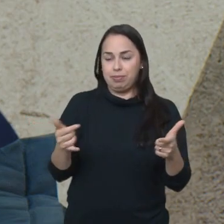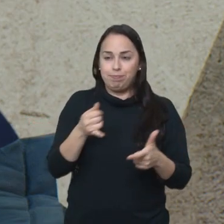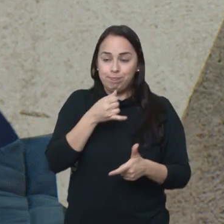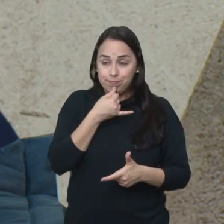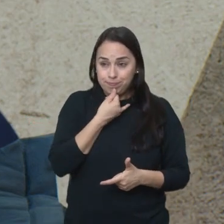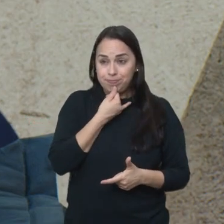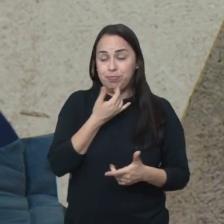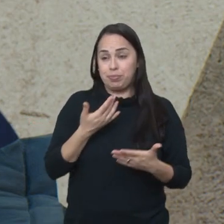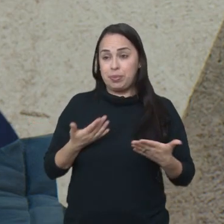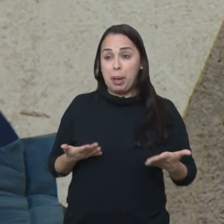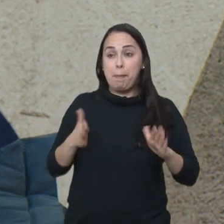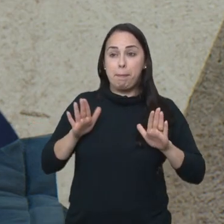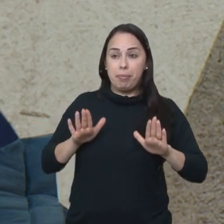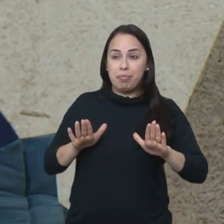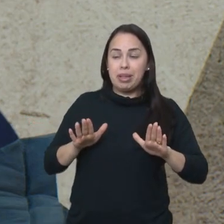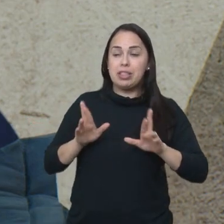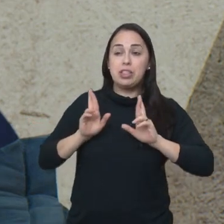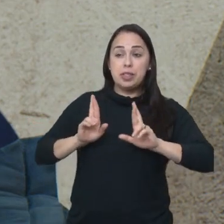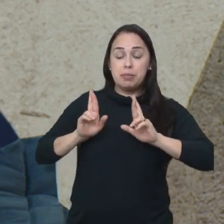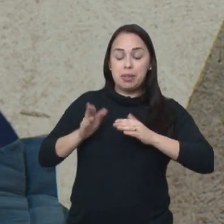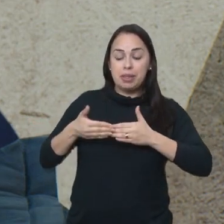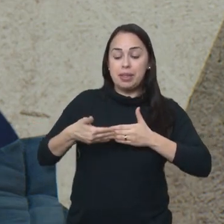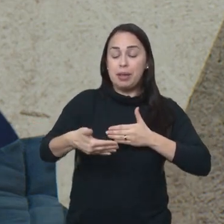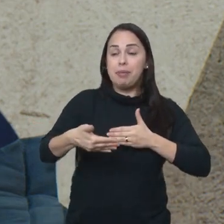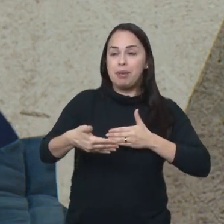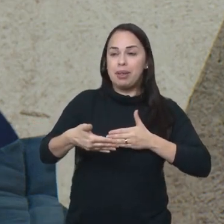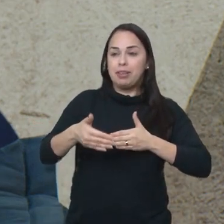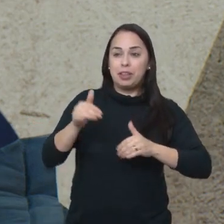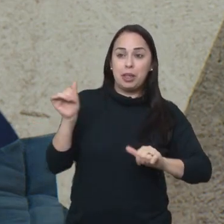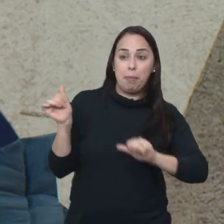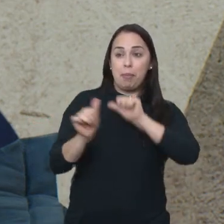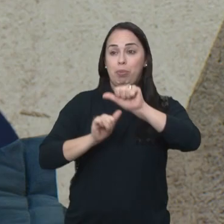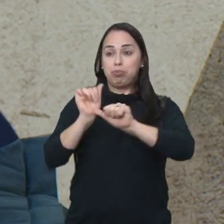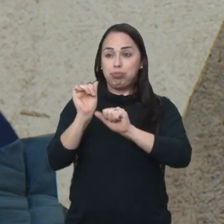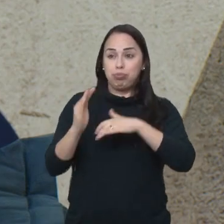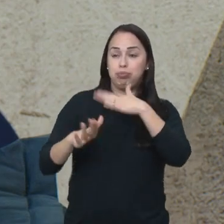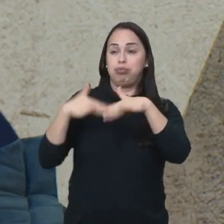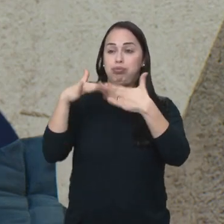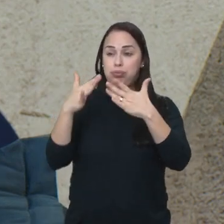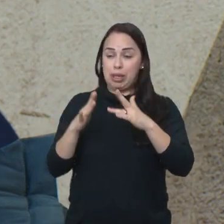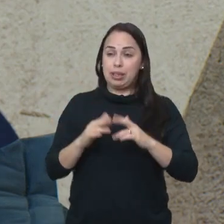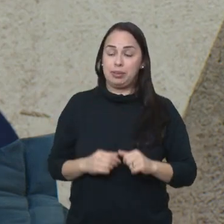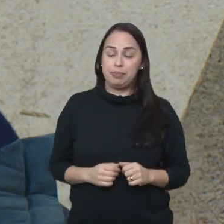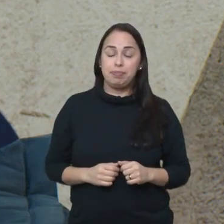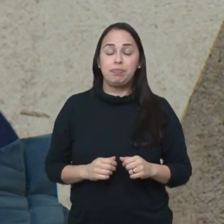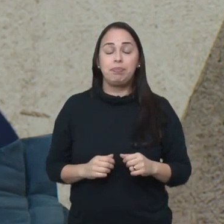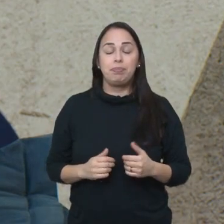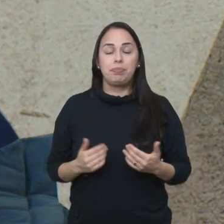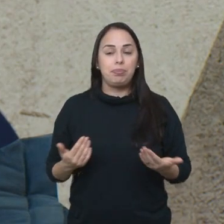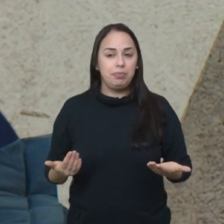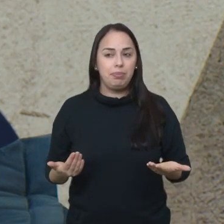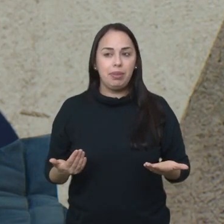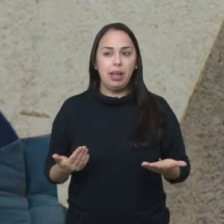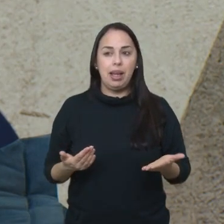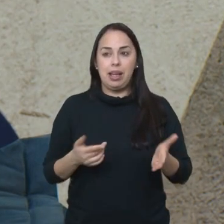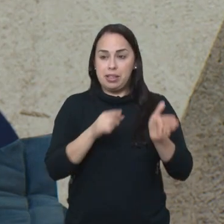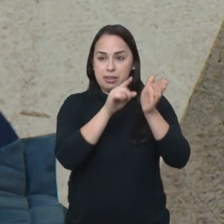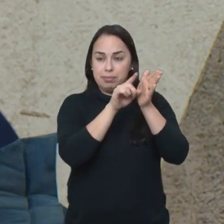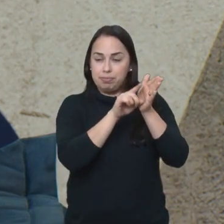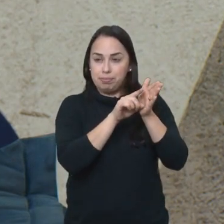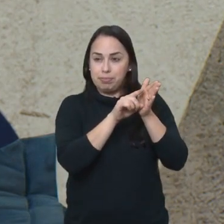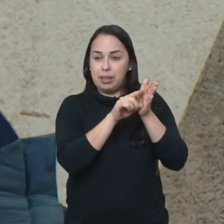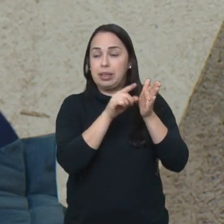nesse nível, infelizmente. Mas esperamos que em breve, né, as coisas evoluam e seja possível. E hoje